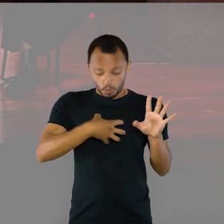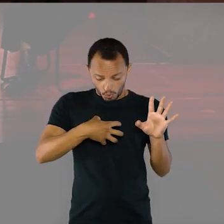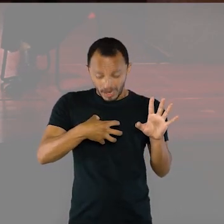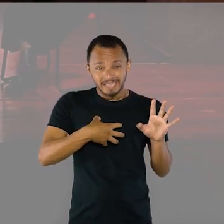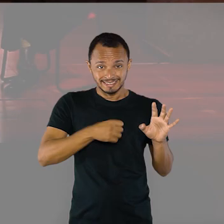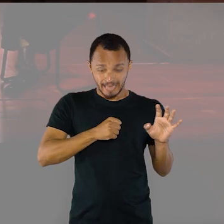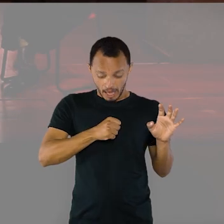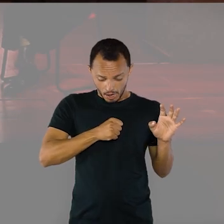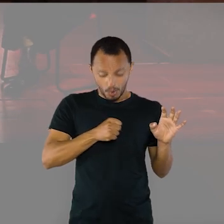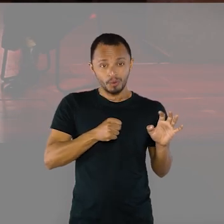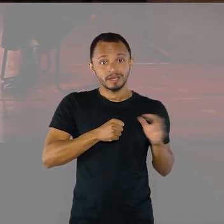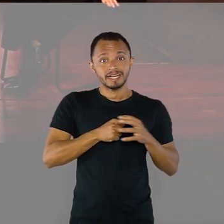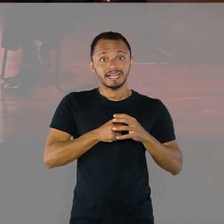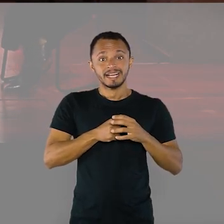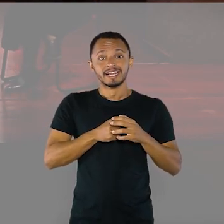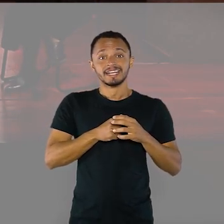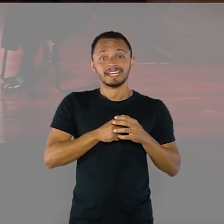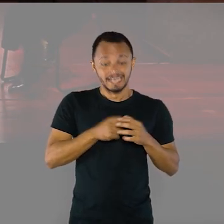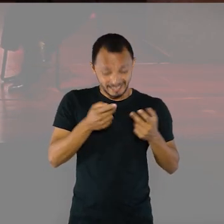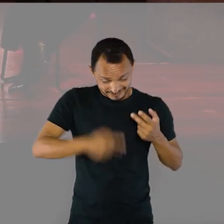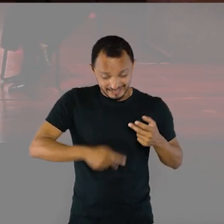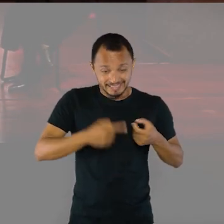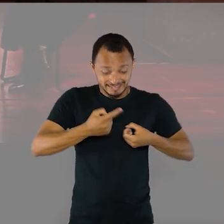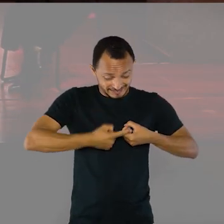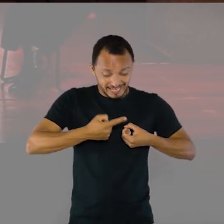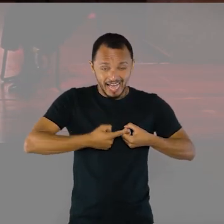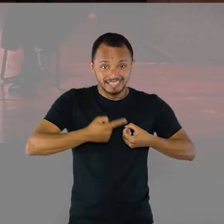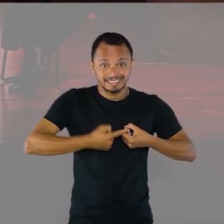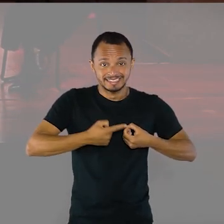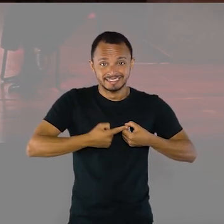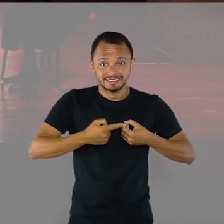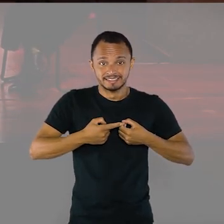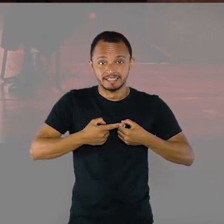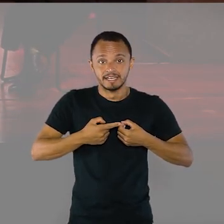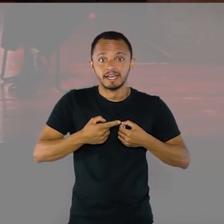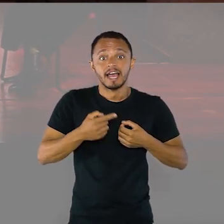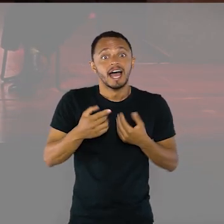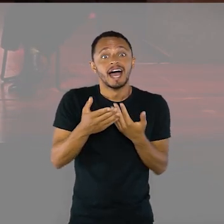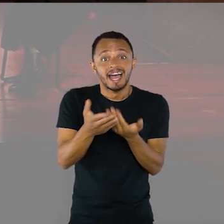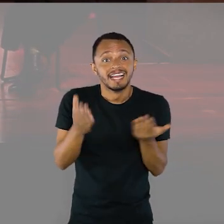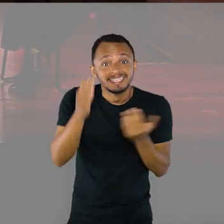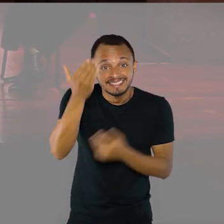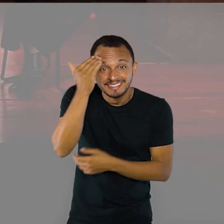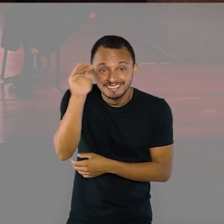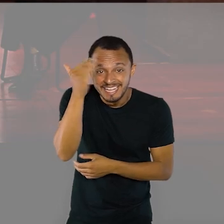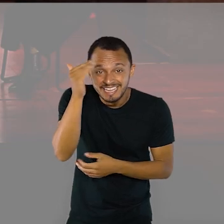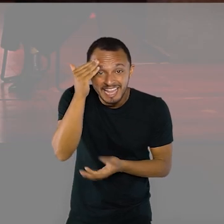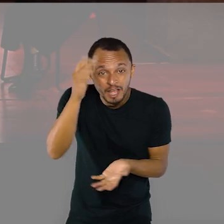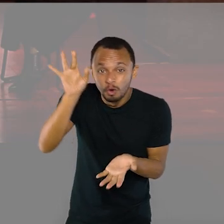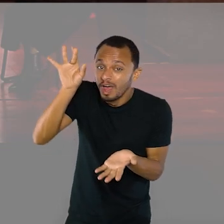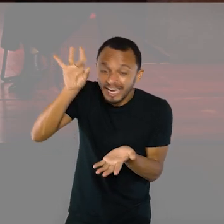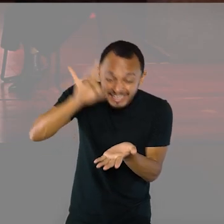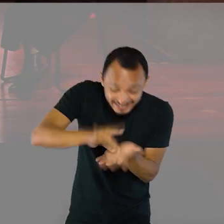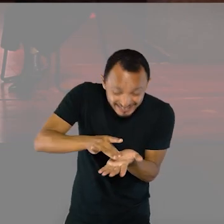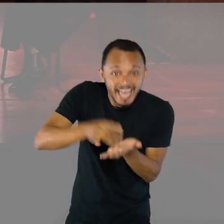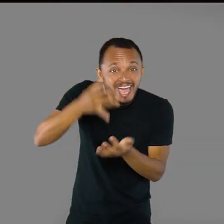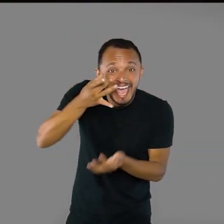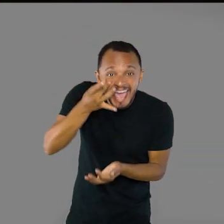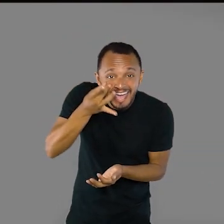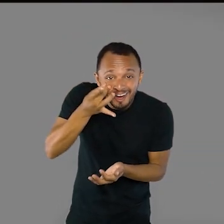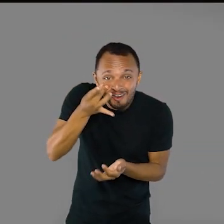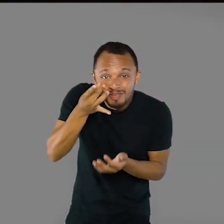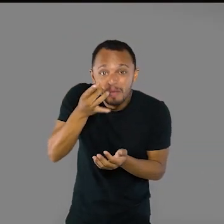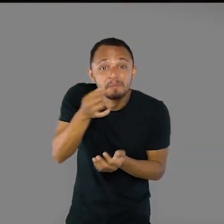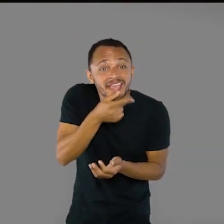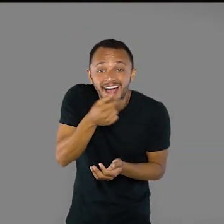metáfora, vocês entenderam? Eles entenderam literalmente. E mantiveram o coração, essa coisa louca. Não é piada, não, né? Não